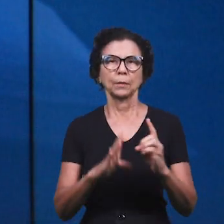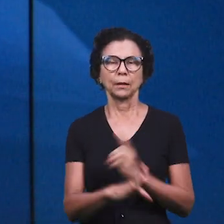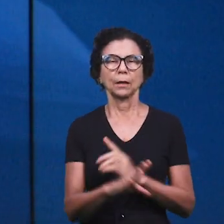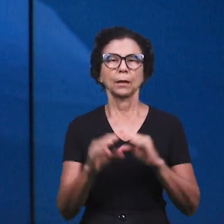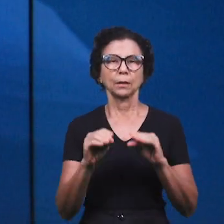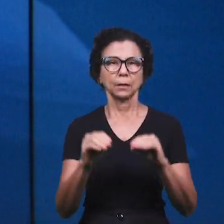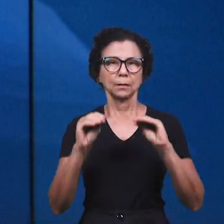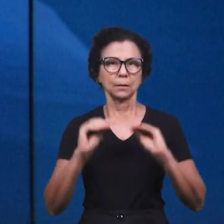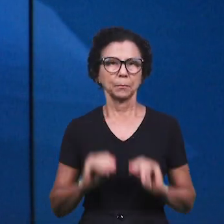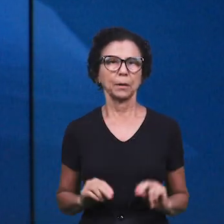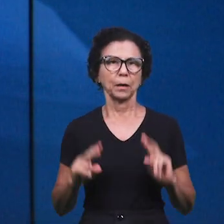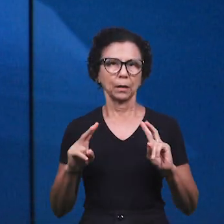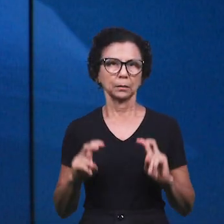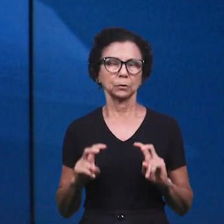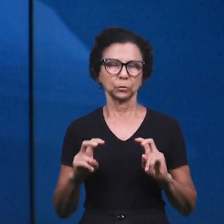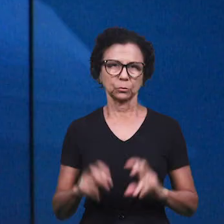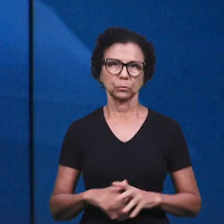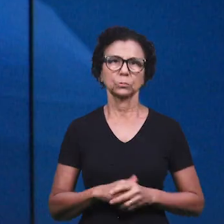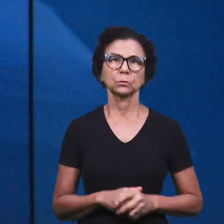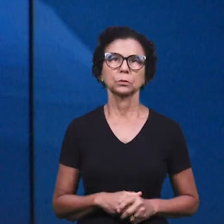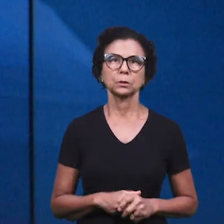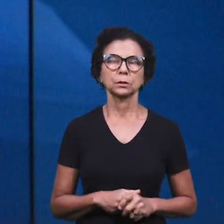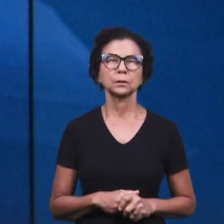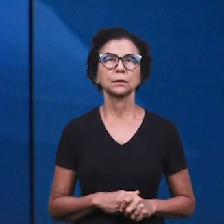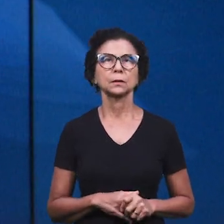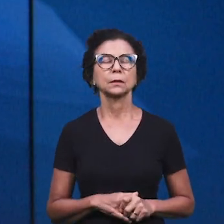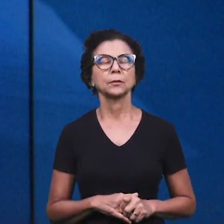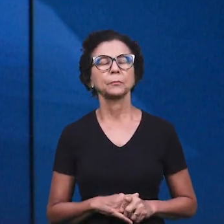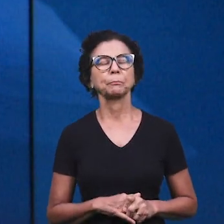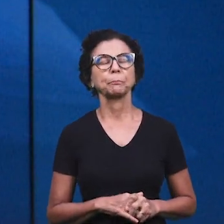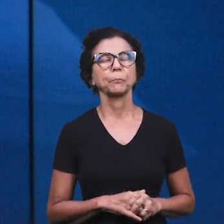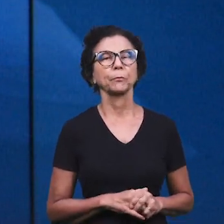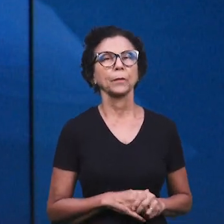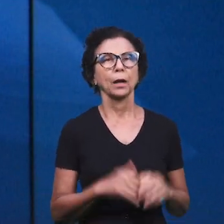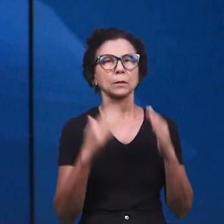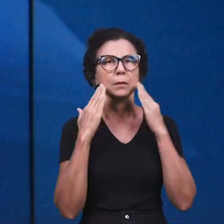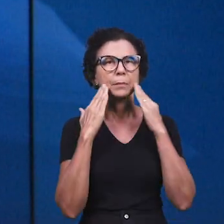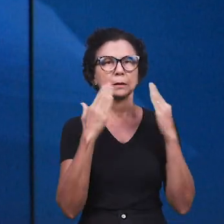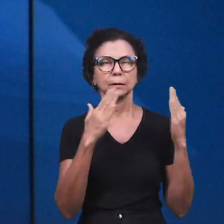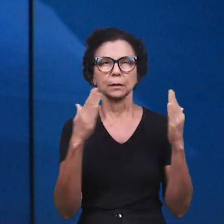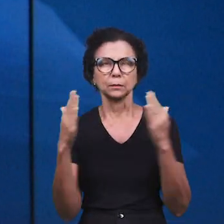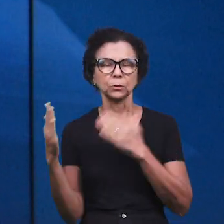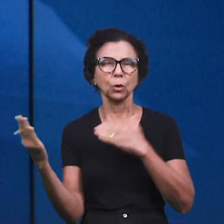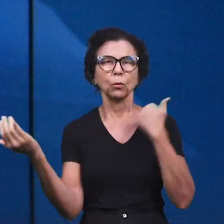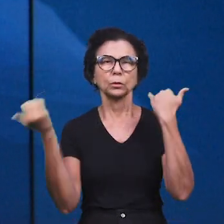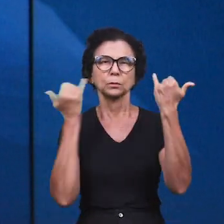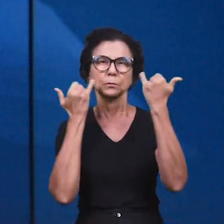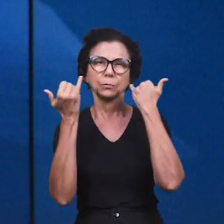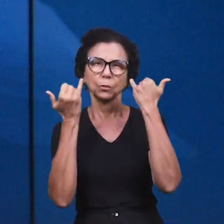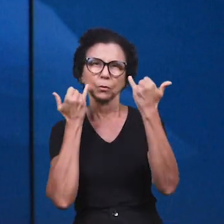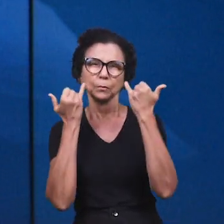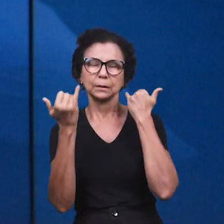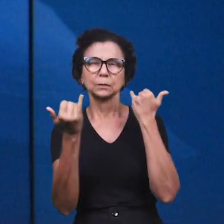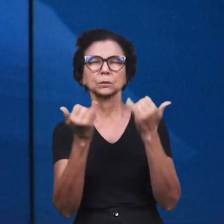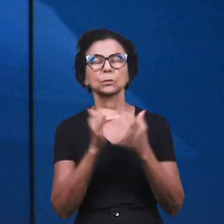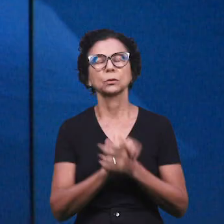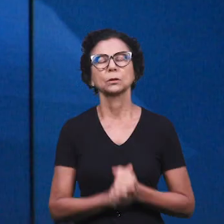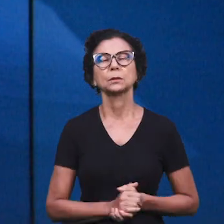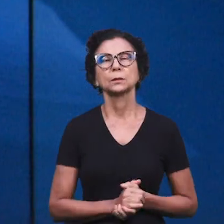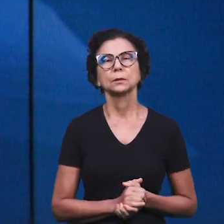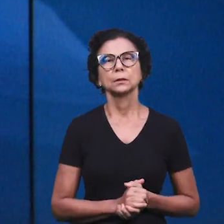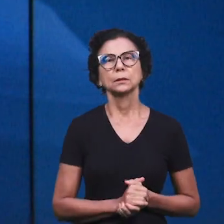Dominical através das apresentações que nós fazemos neste horário de informações em forma de